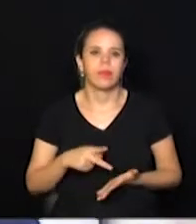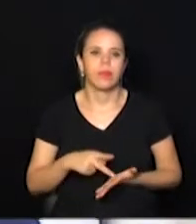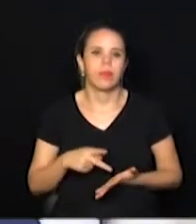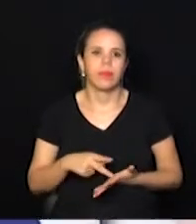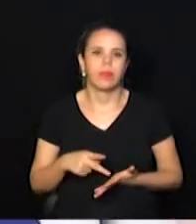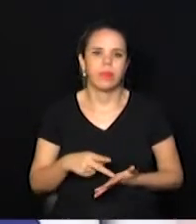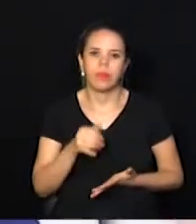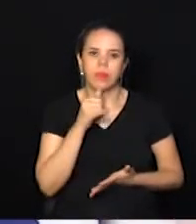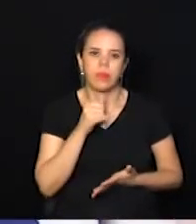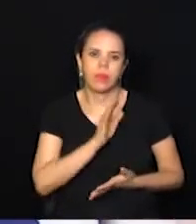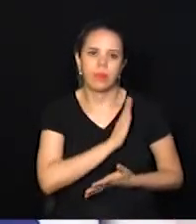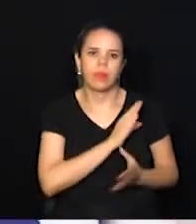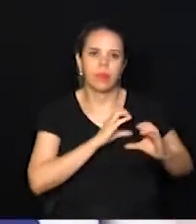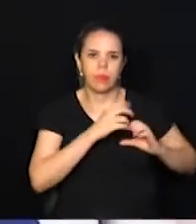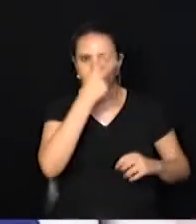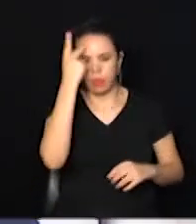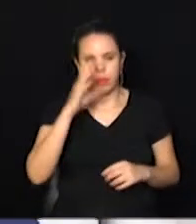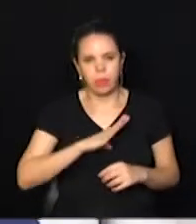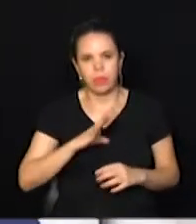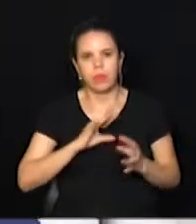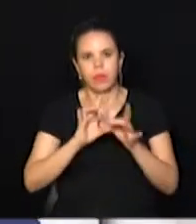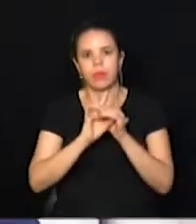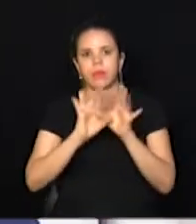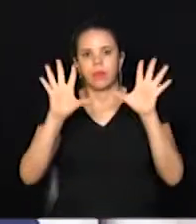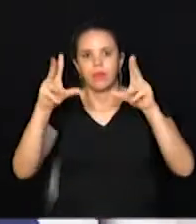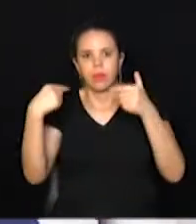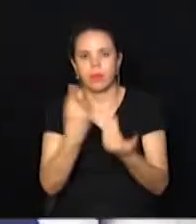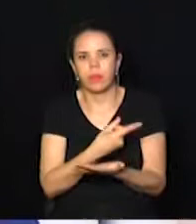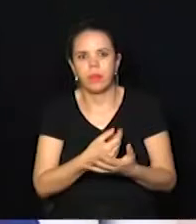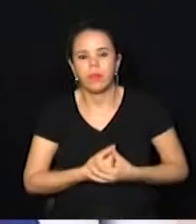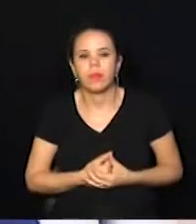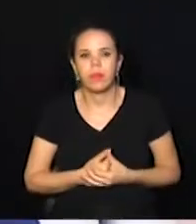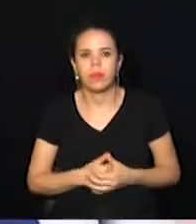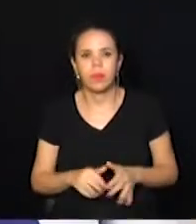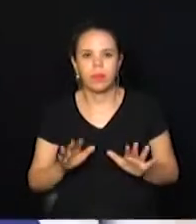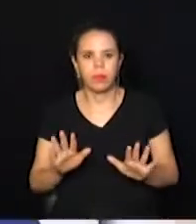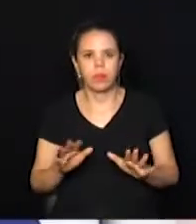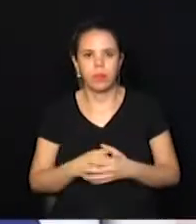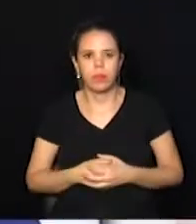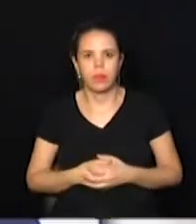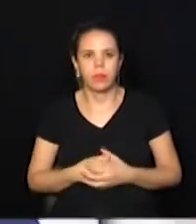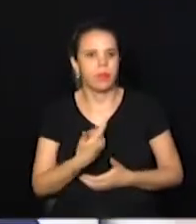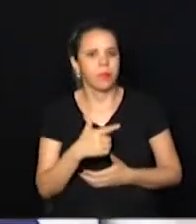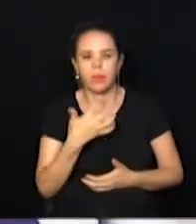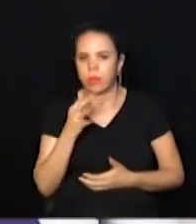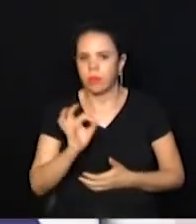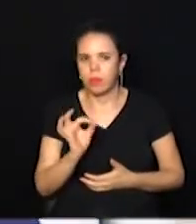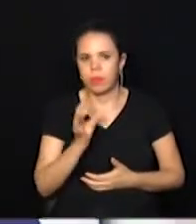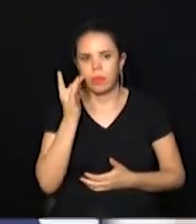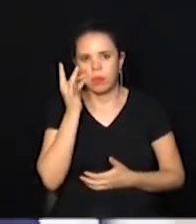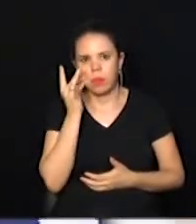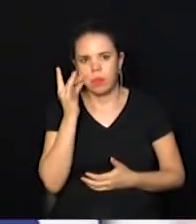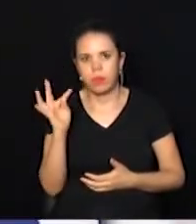espinho, né, no coração da cidade, da democracia, de todos nós. Mas, apesar de eu não ter conhecido pessoalmente o